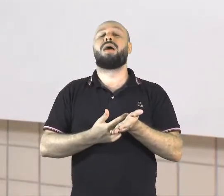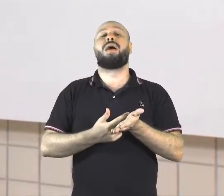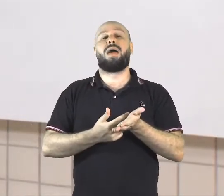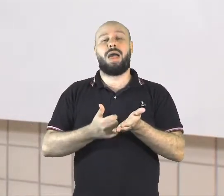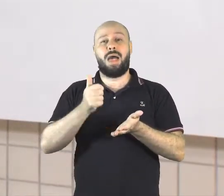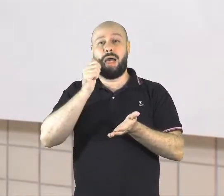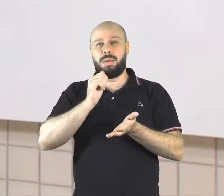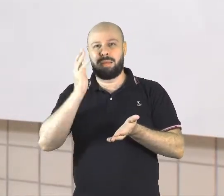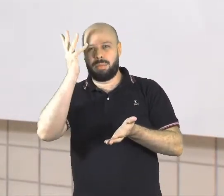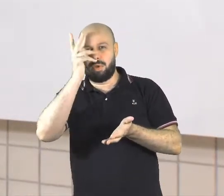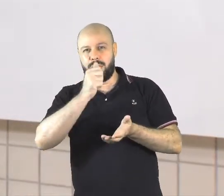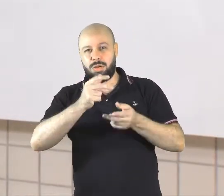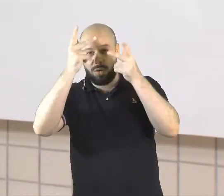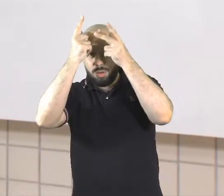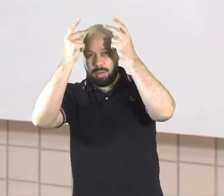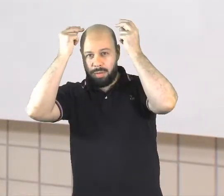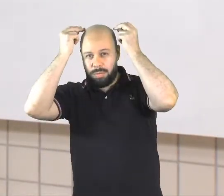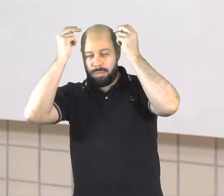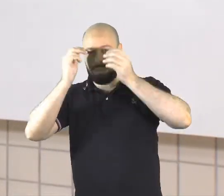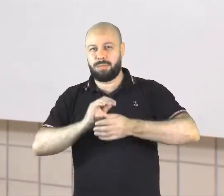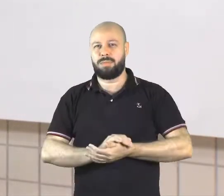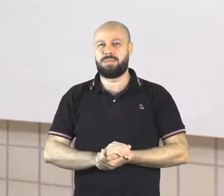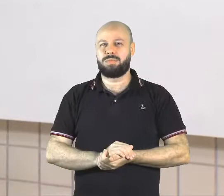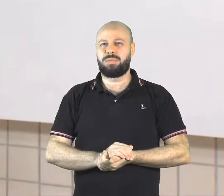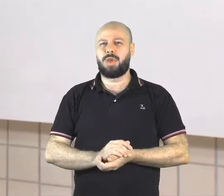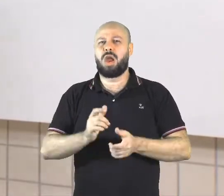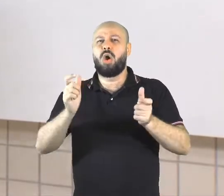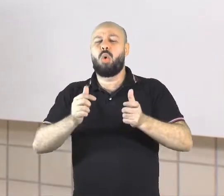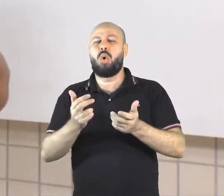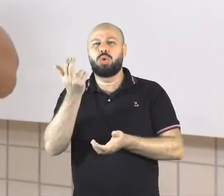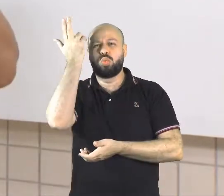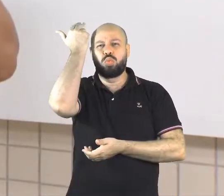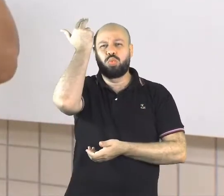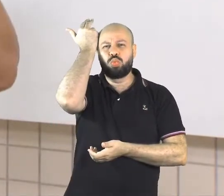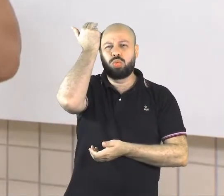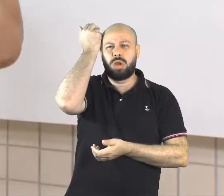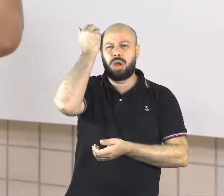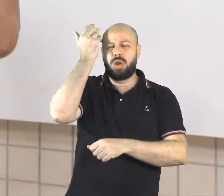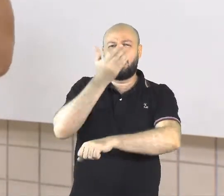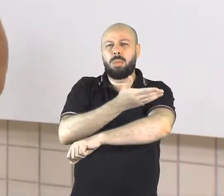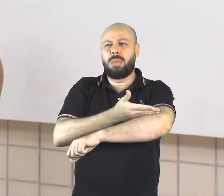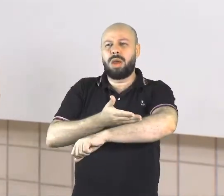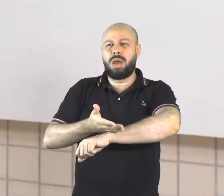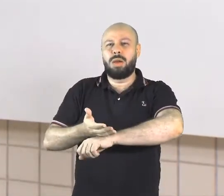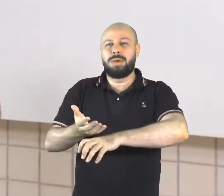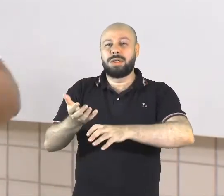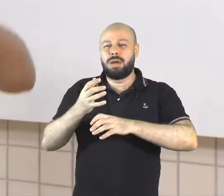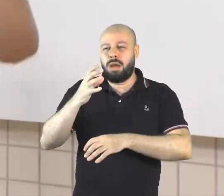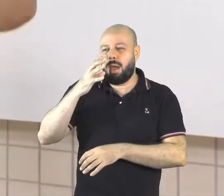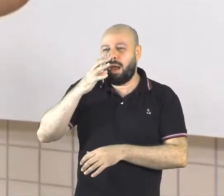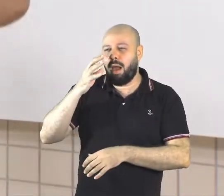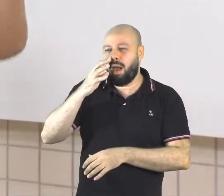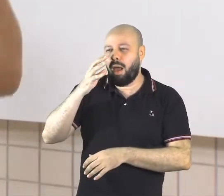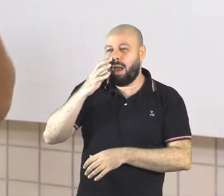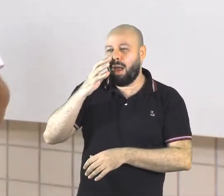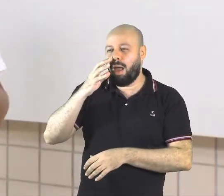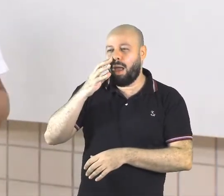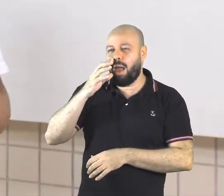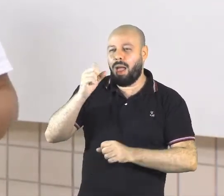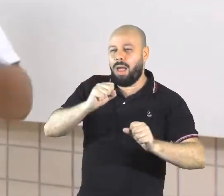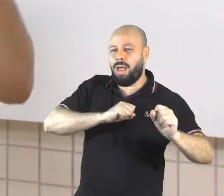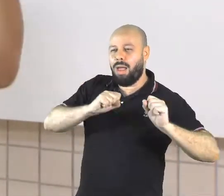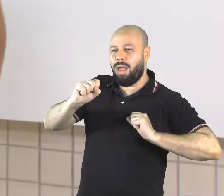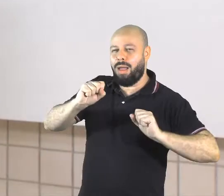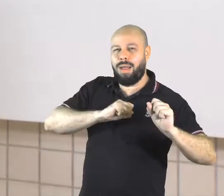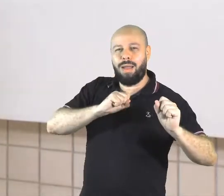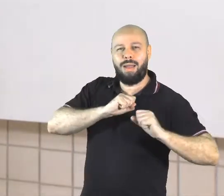Laço de Fita, né? Aonde o coelho branco fica admirado,